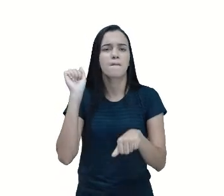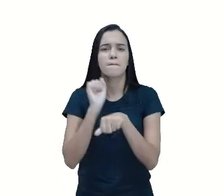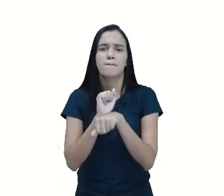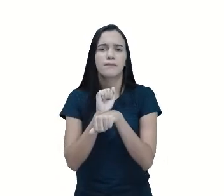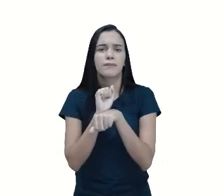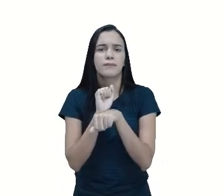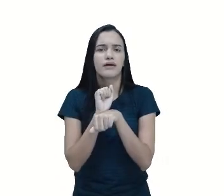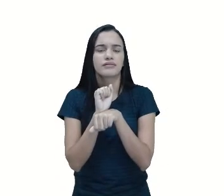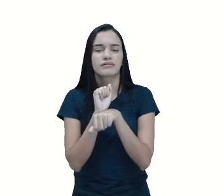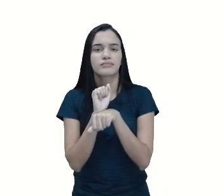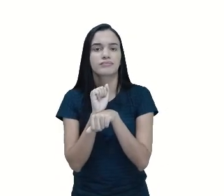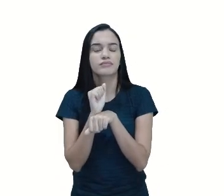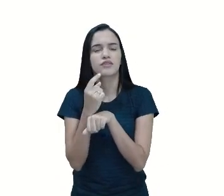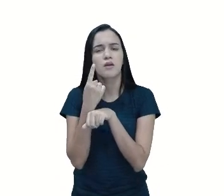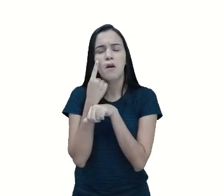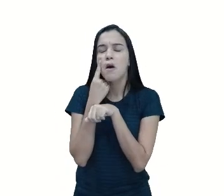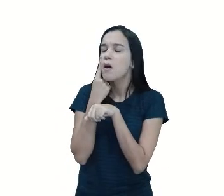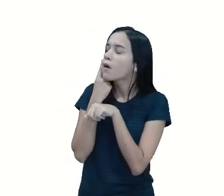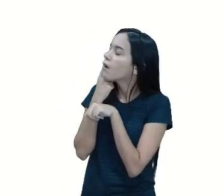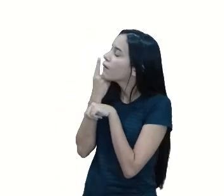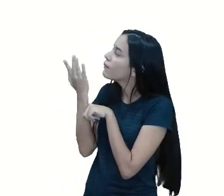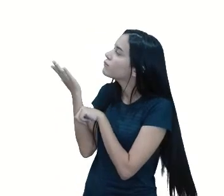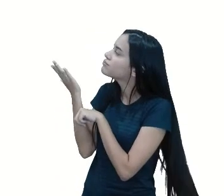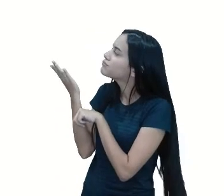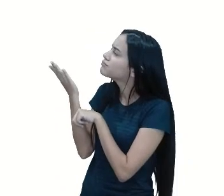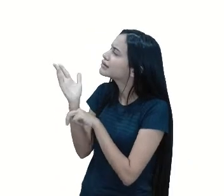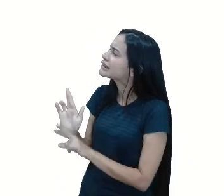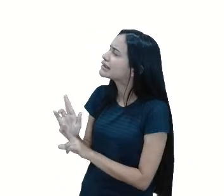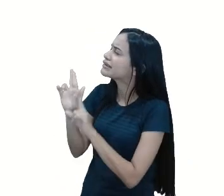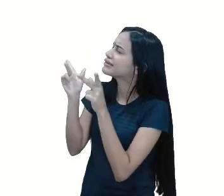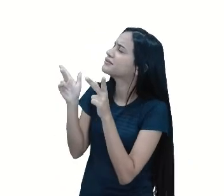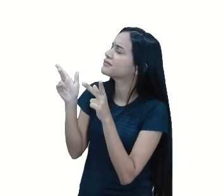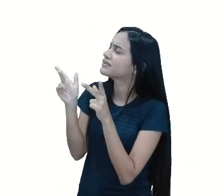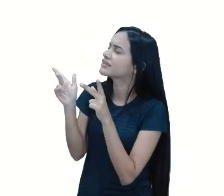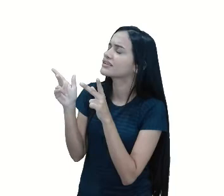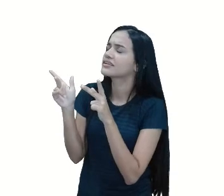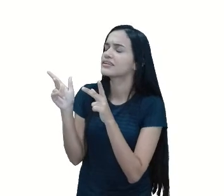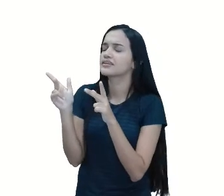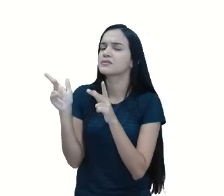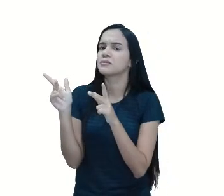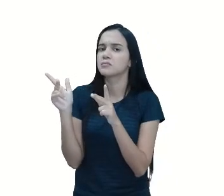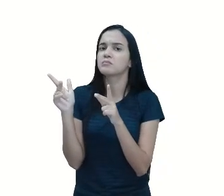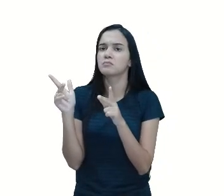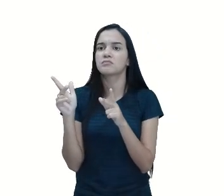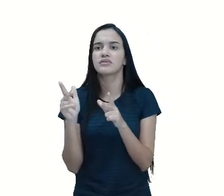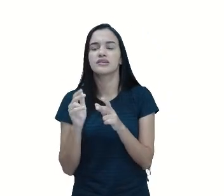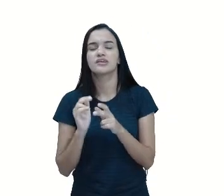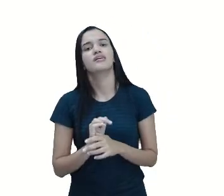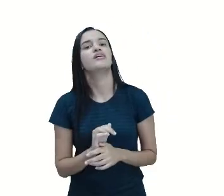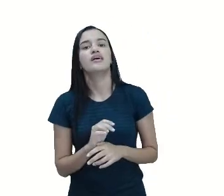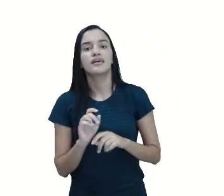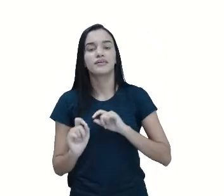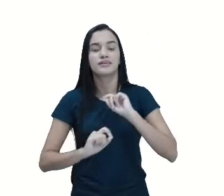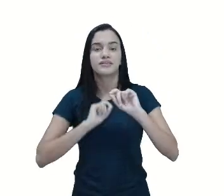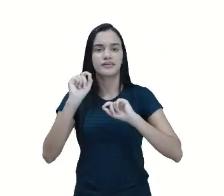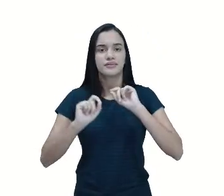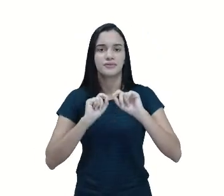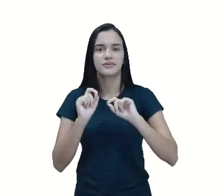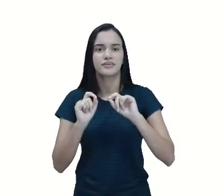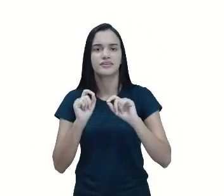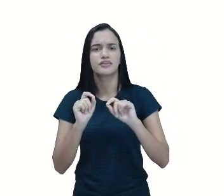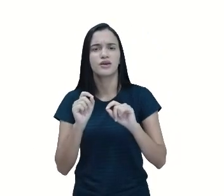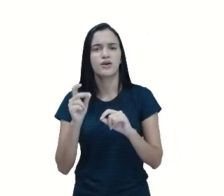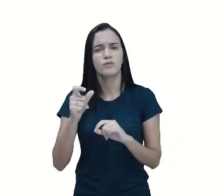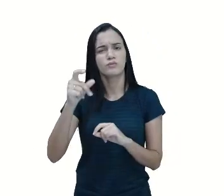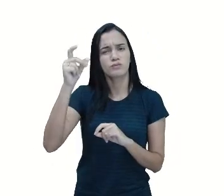um parêntese, né? Olha como o Recife era diferente, né? Esse trecho aí do porto, né? Que é assim, durante